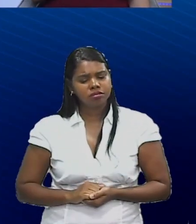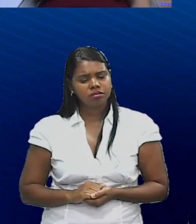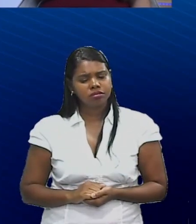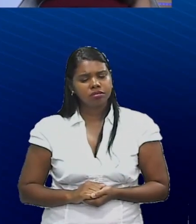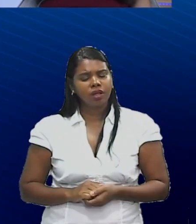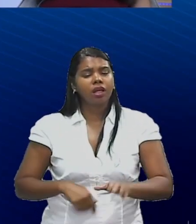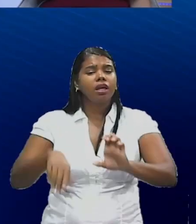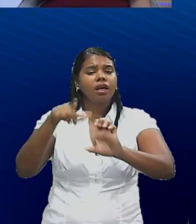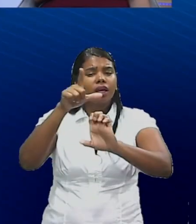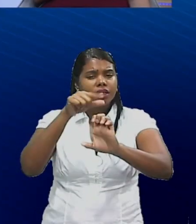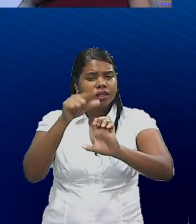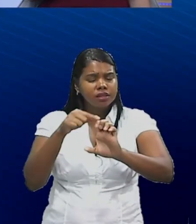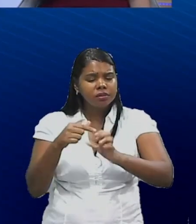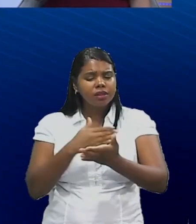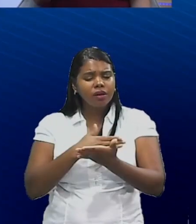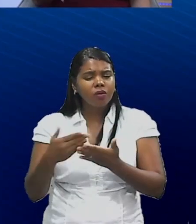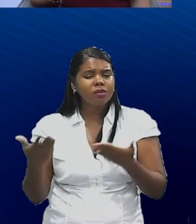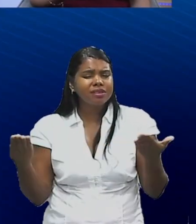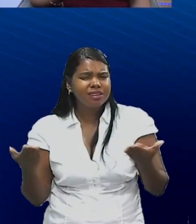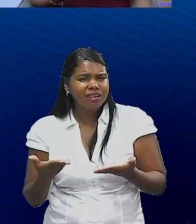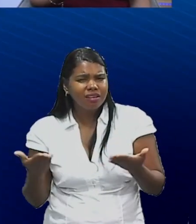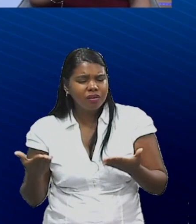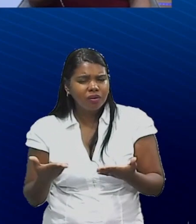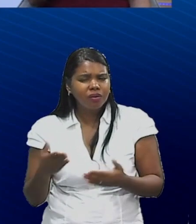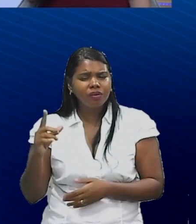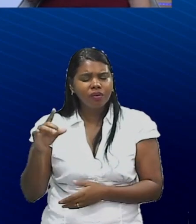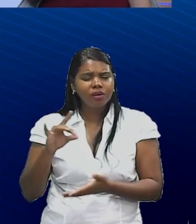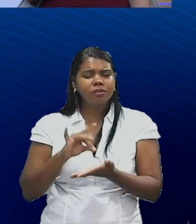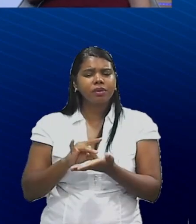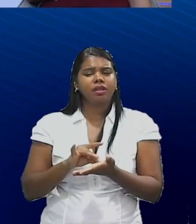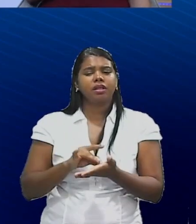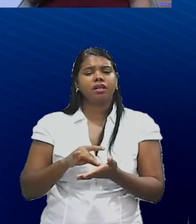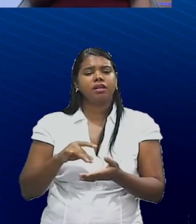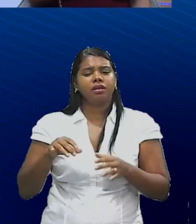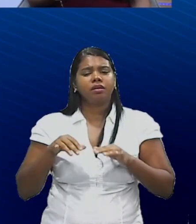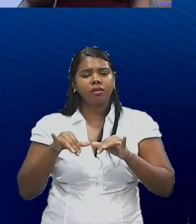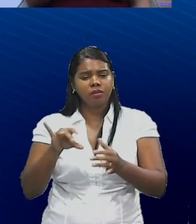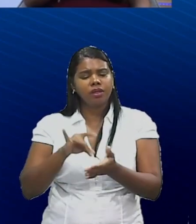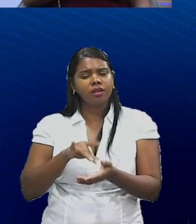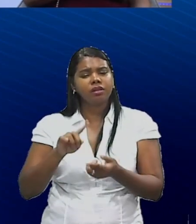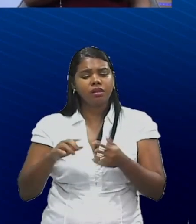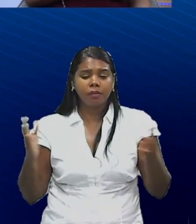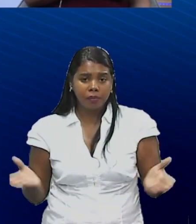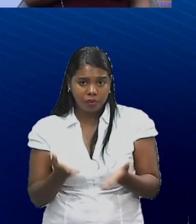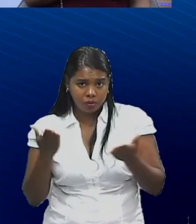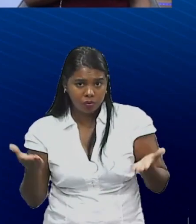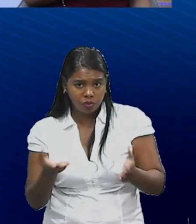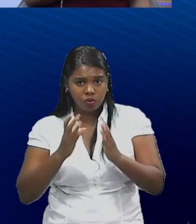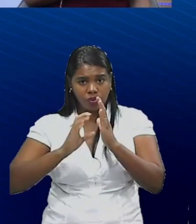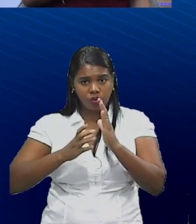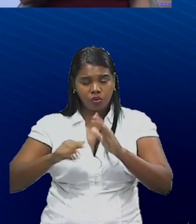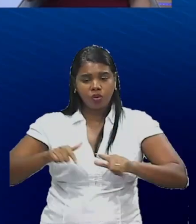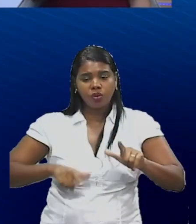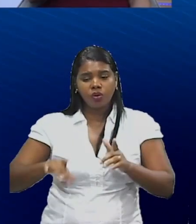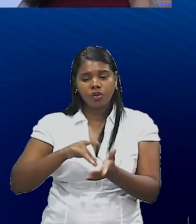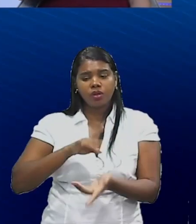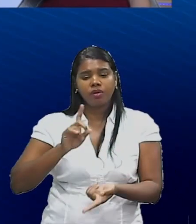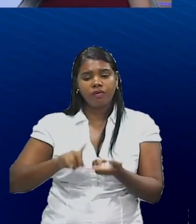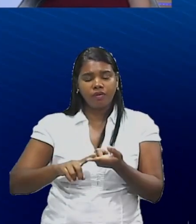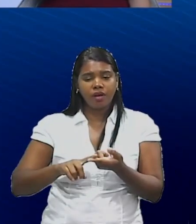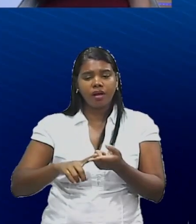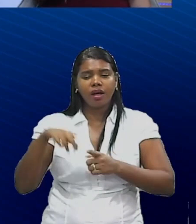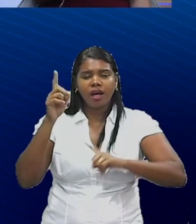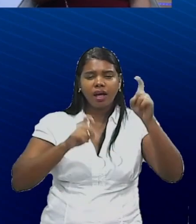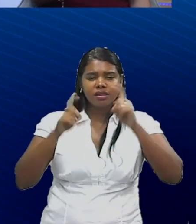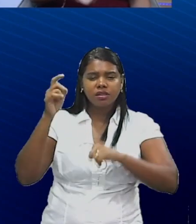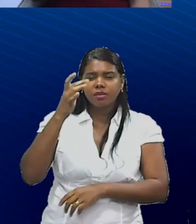As empresas pequenininhas, né, que estão há pouco tempo no mercado, elas também podem motivar seus funcionários, né, a se expressarem com